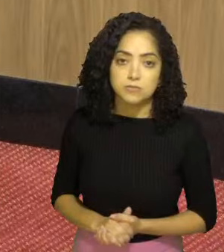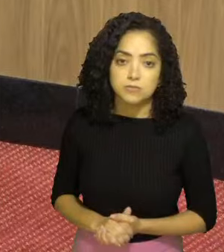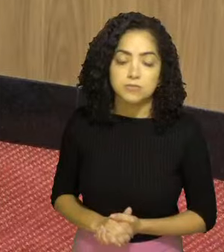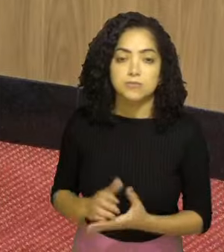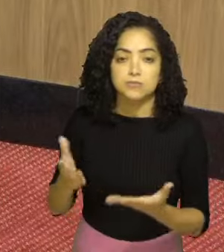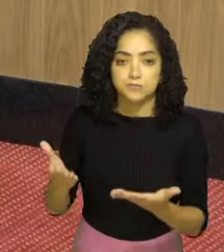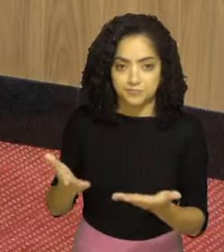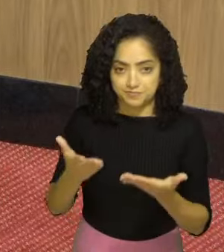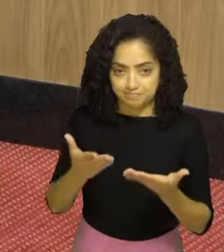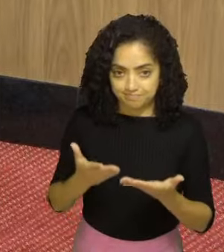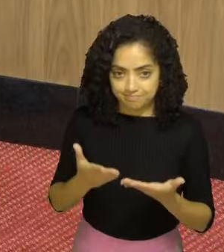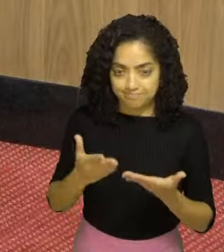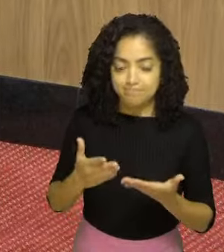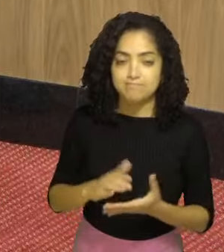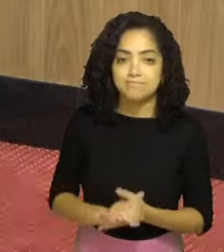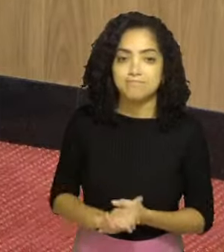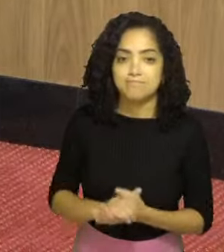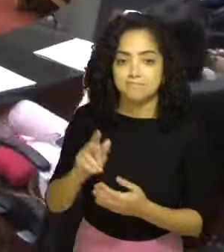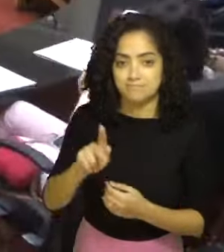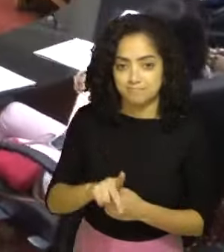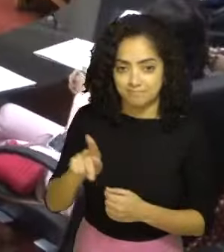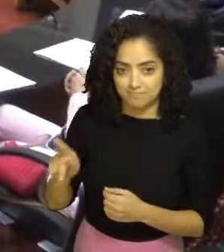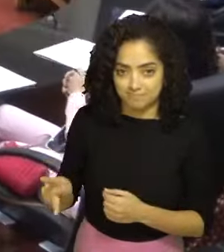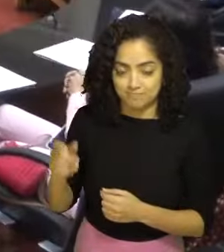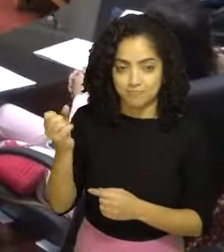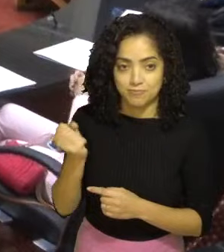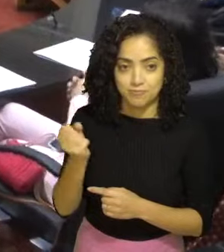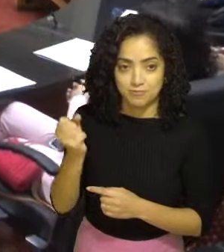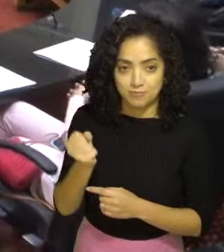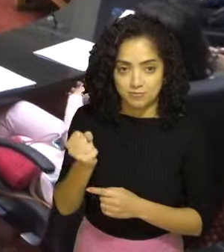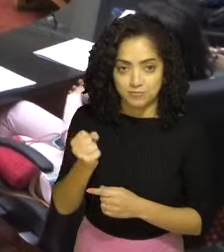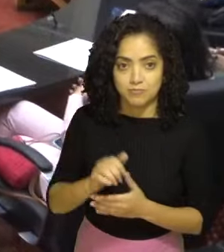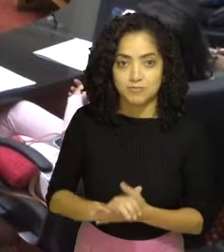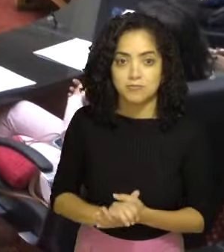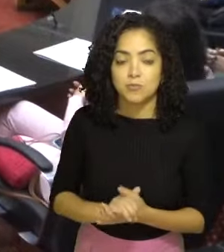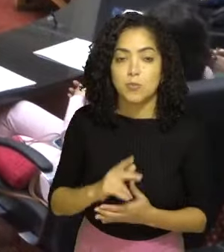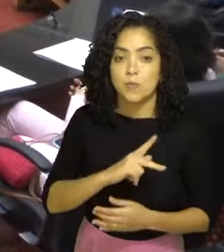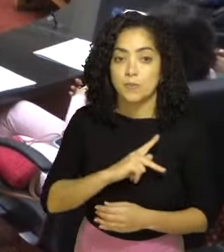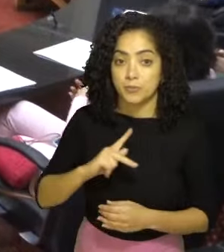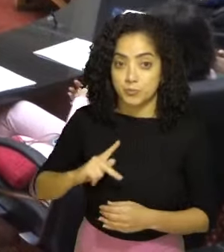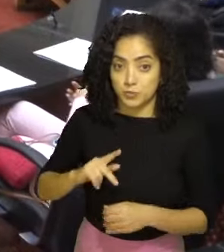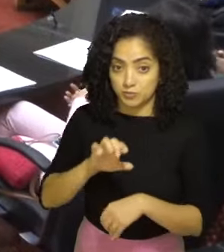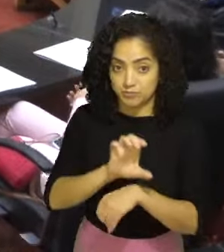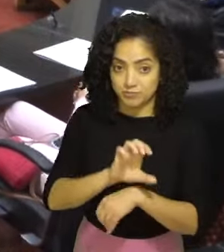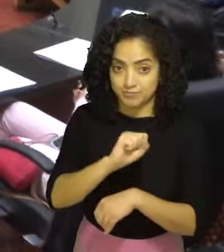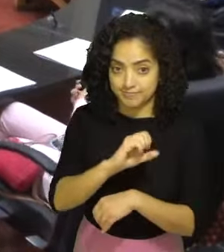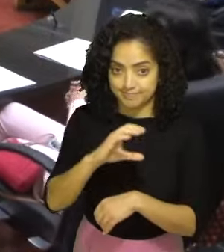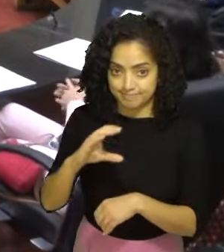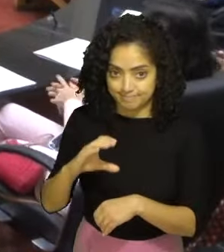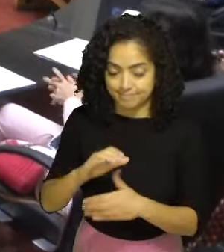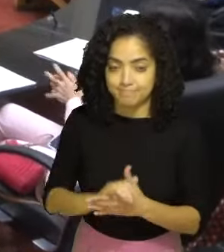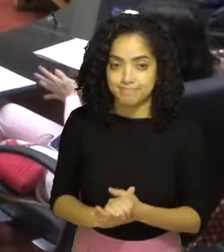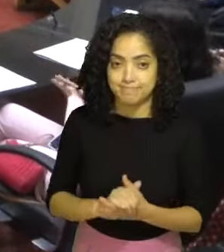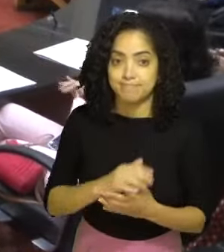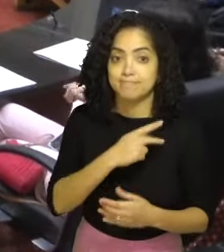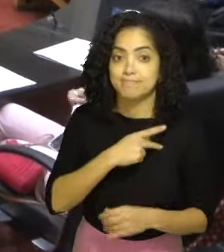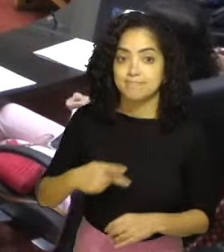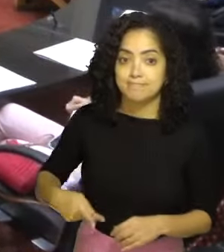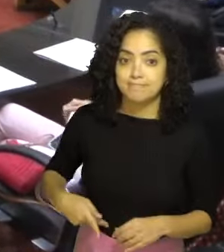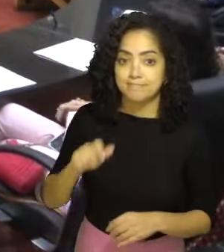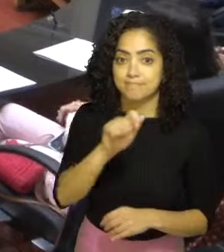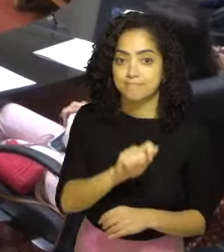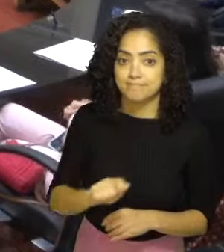Convidamos para receber a homenagem a professora aposentada da Rede Pública Estadual de Santa Catarina e presidente da